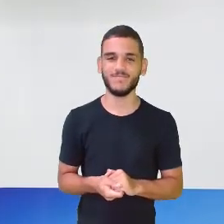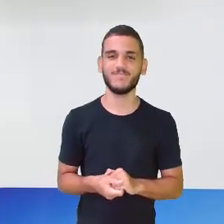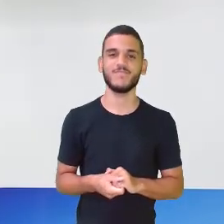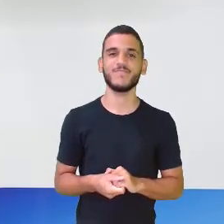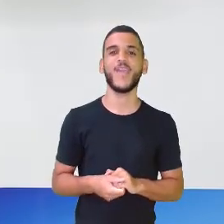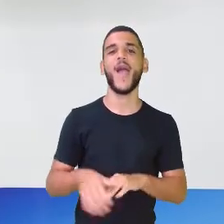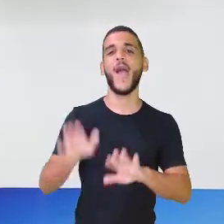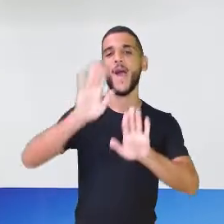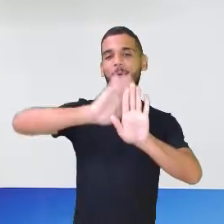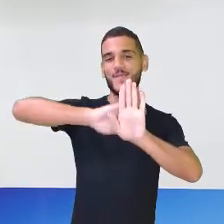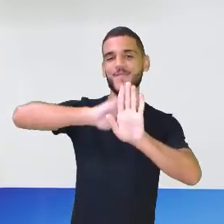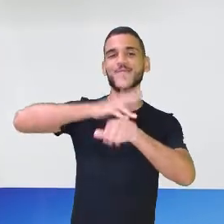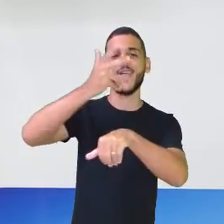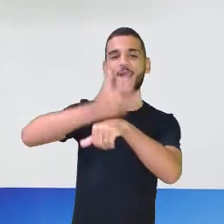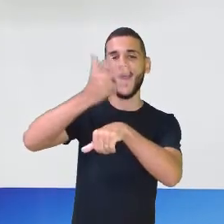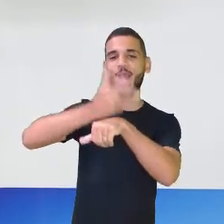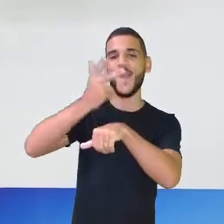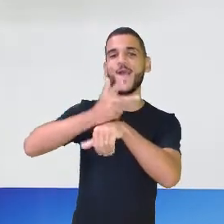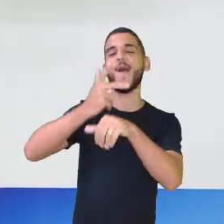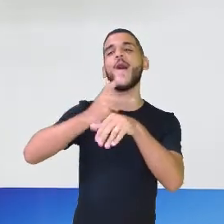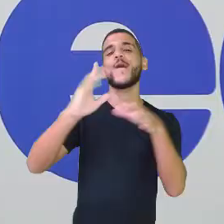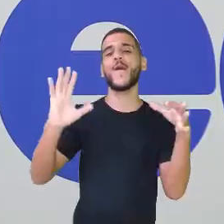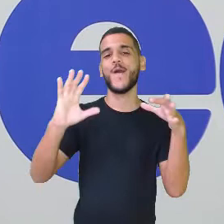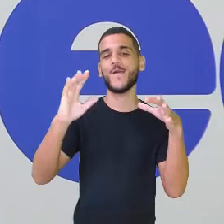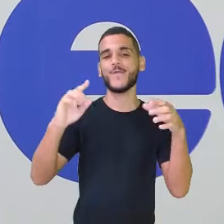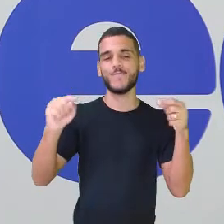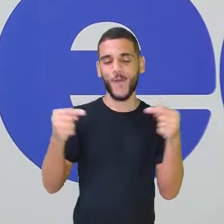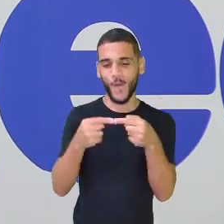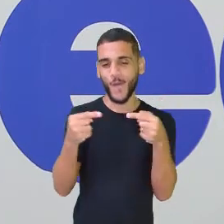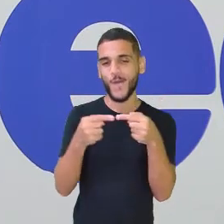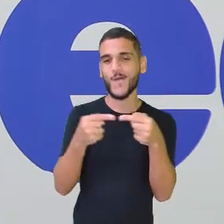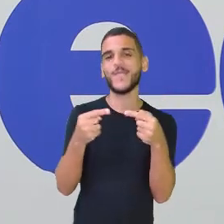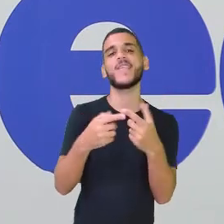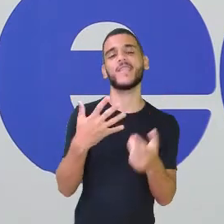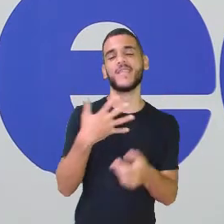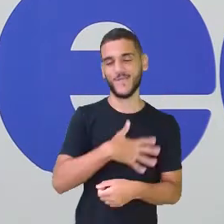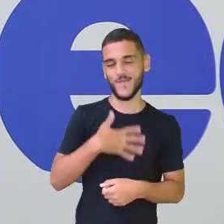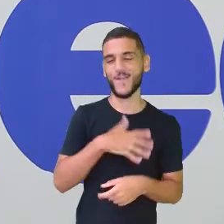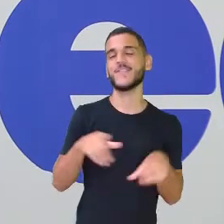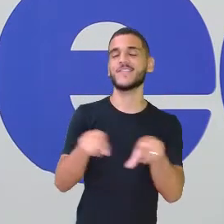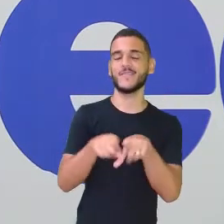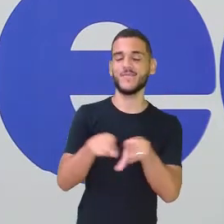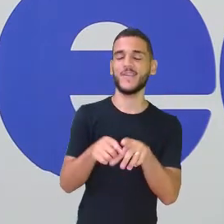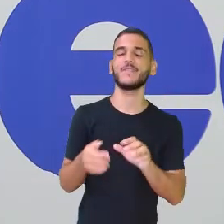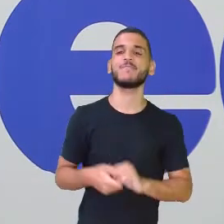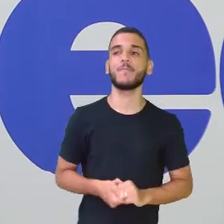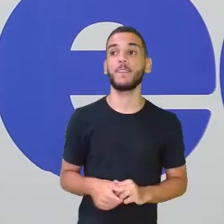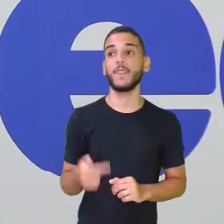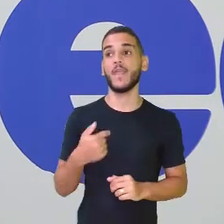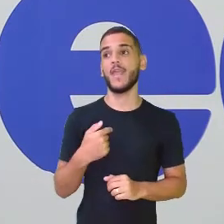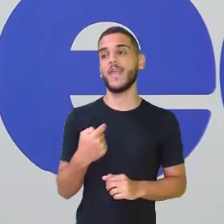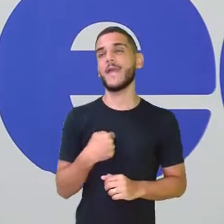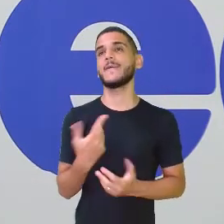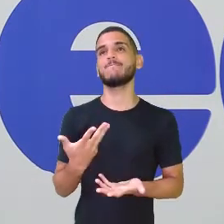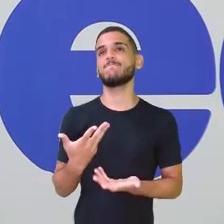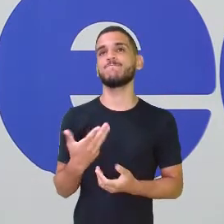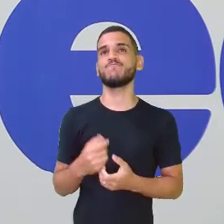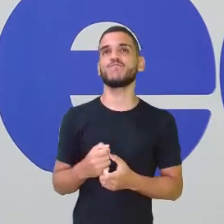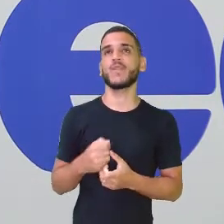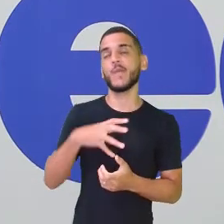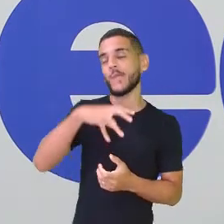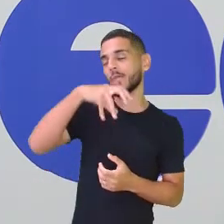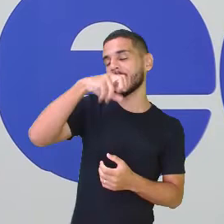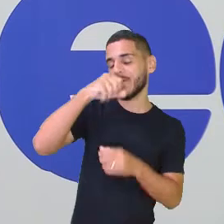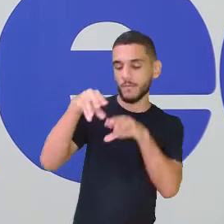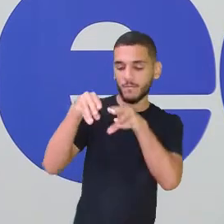Que coisa maravilhosa. Brincadeiras à parte, eu gosto muito. Esse cheiro de terra molhada remete à